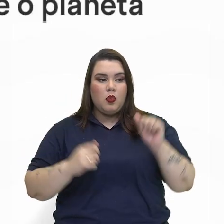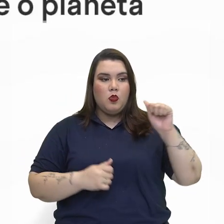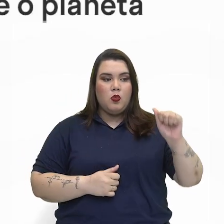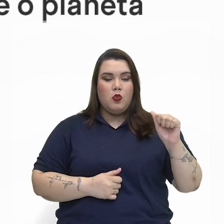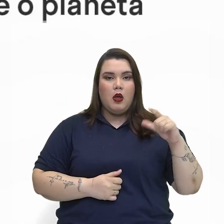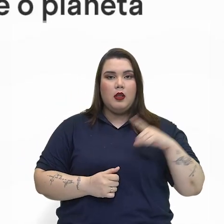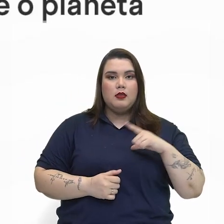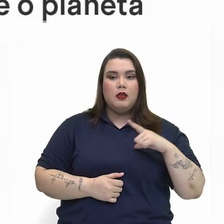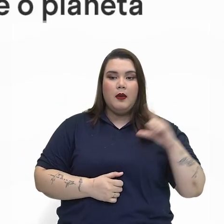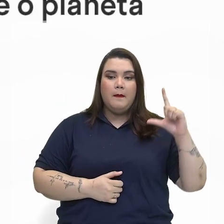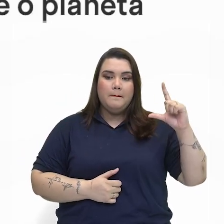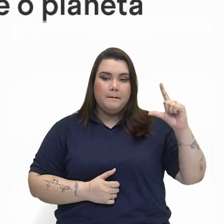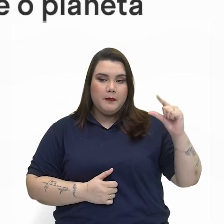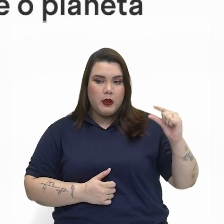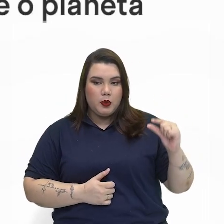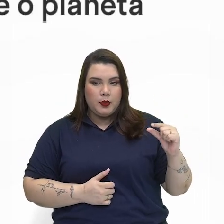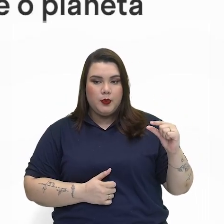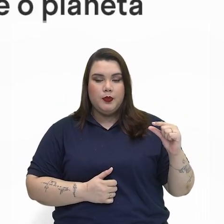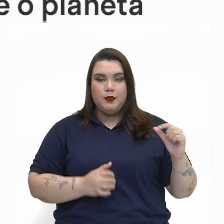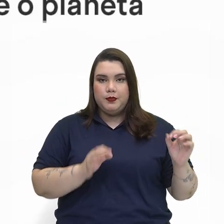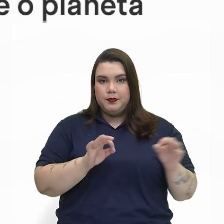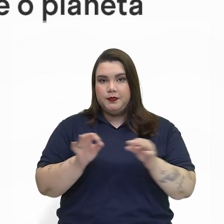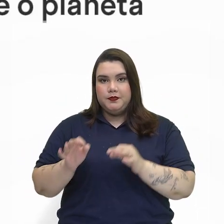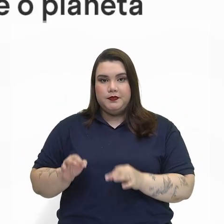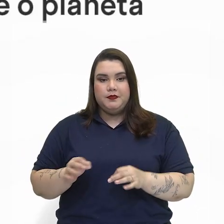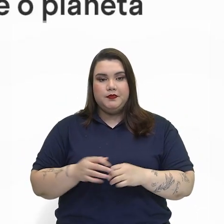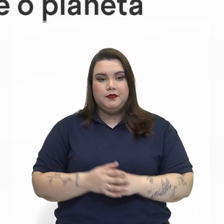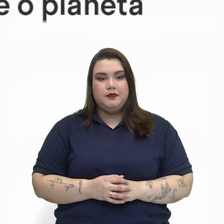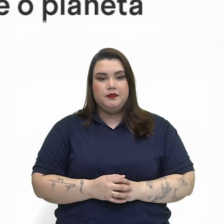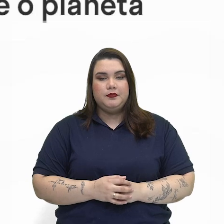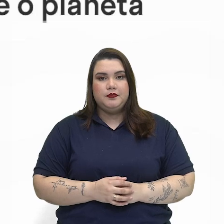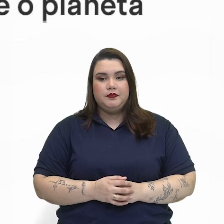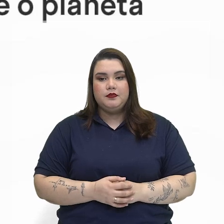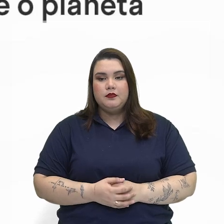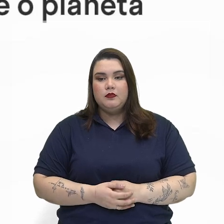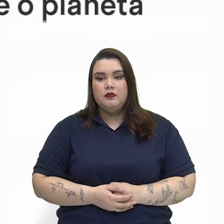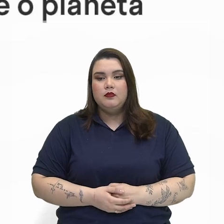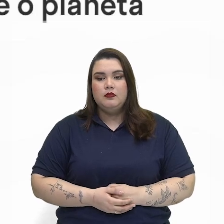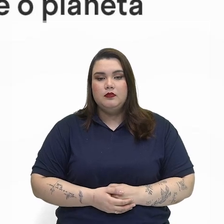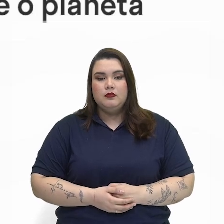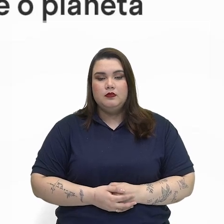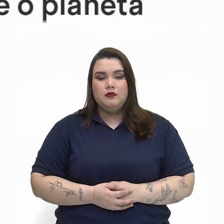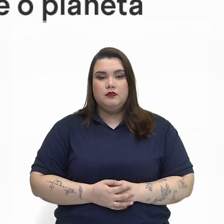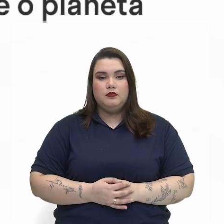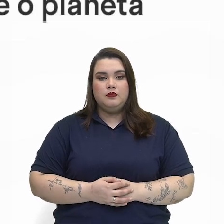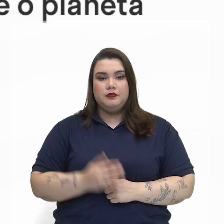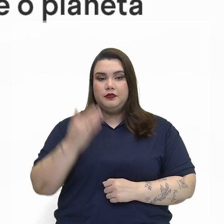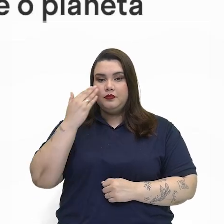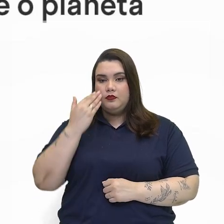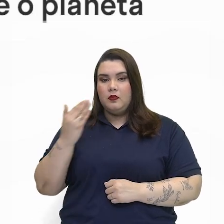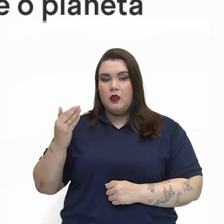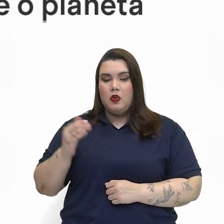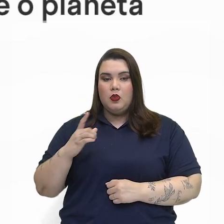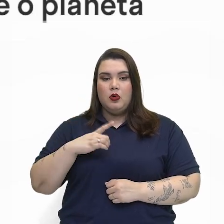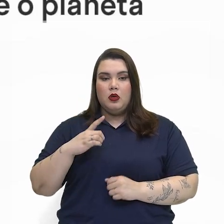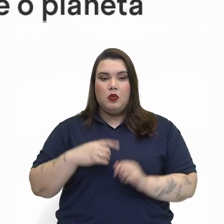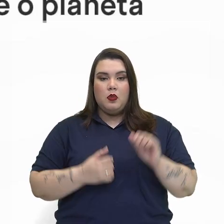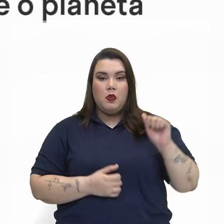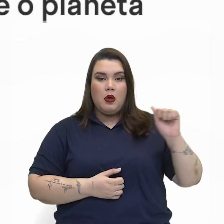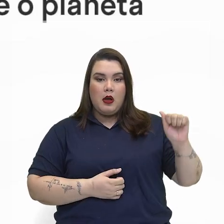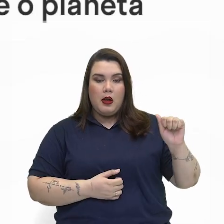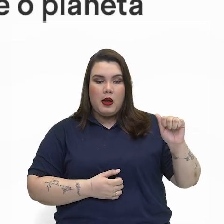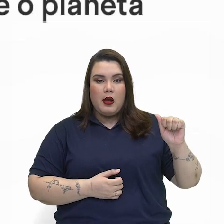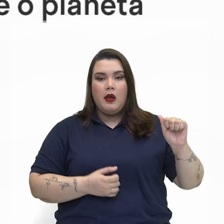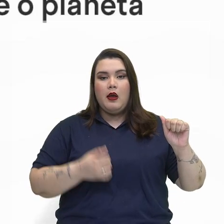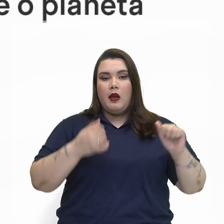energia potencial gravitacional, tá bom? Então, olha só, pessoal, no afélio, a distância entre a estrela e o planeta